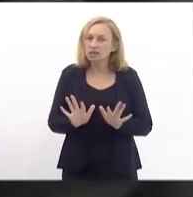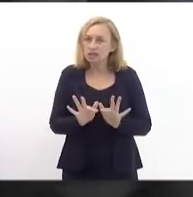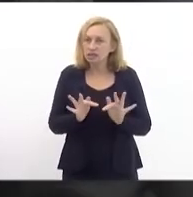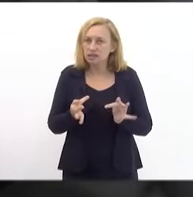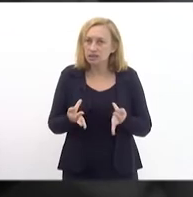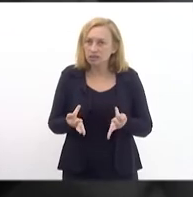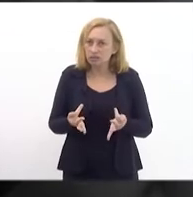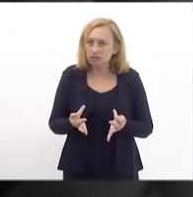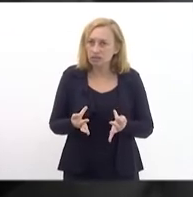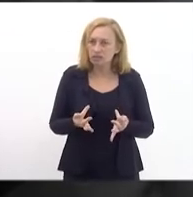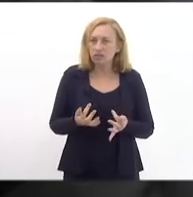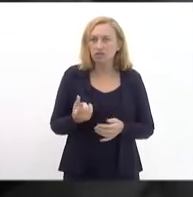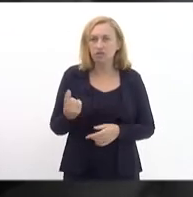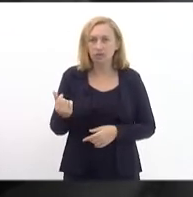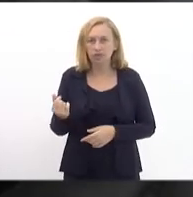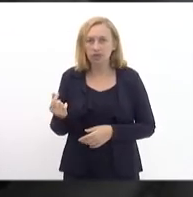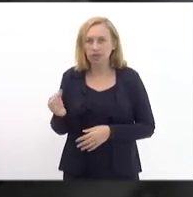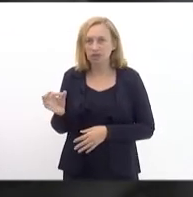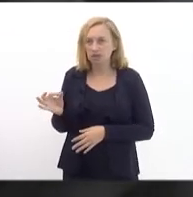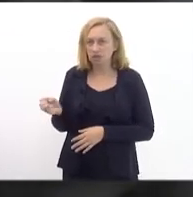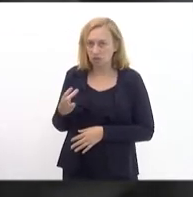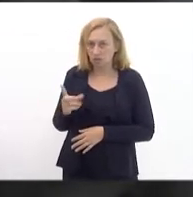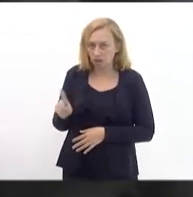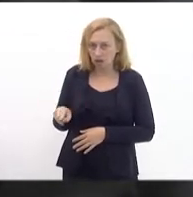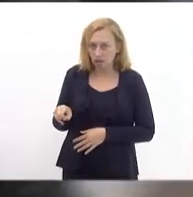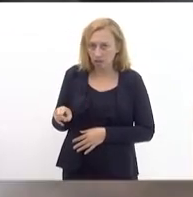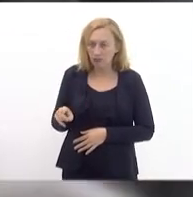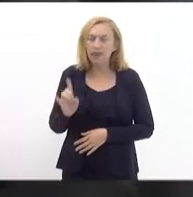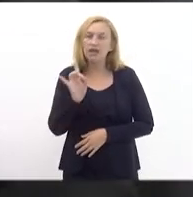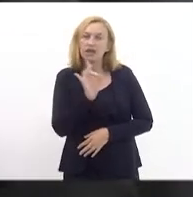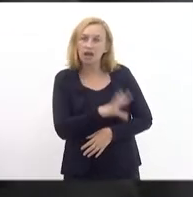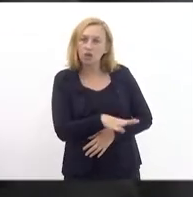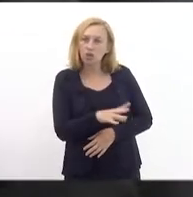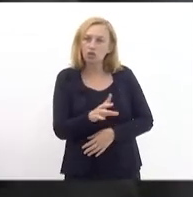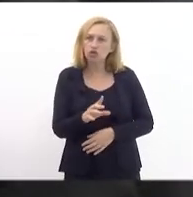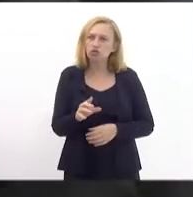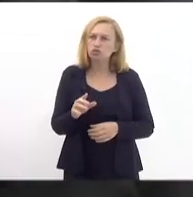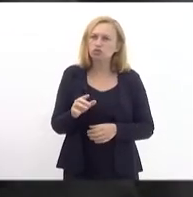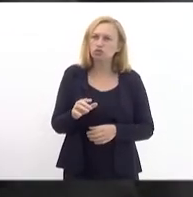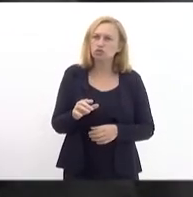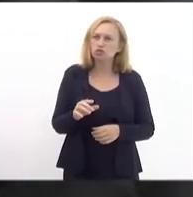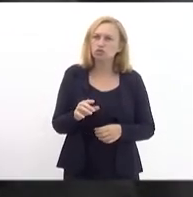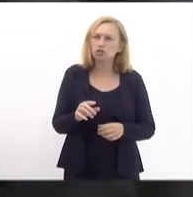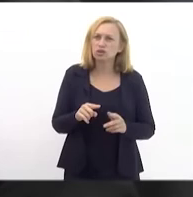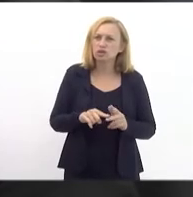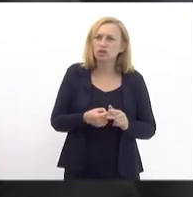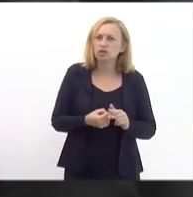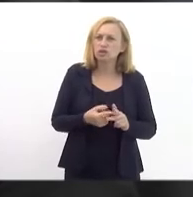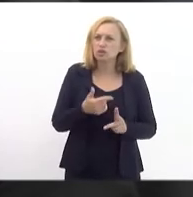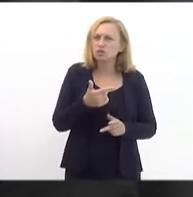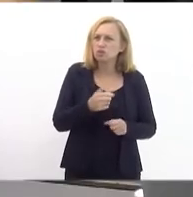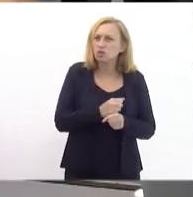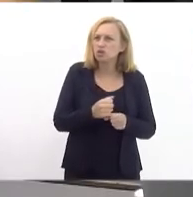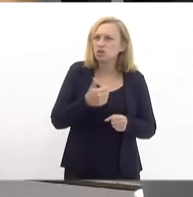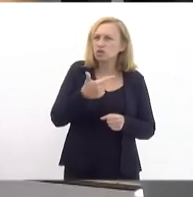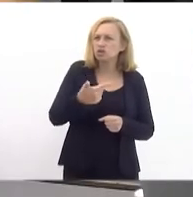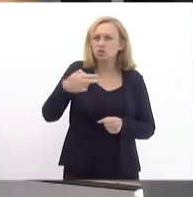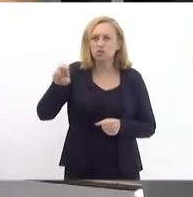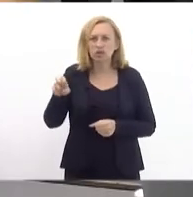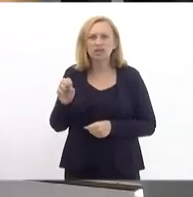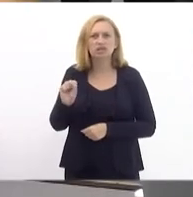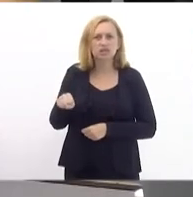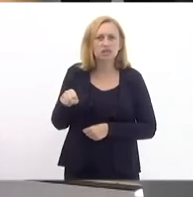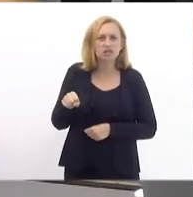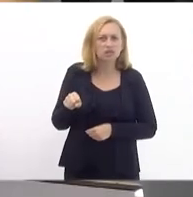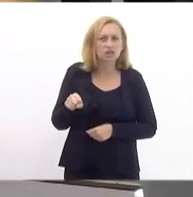indexador sobre a tarifa vigente. É isso. E a última revisão foi quando? 2015? Sim. E